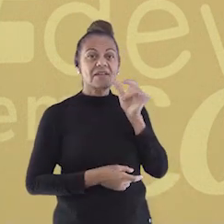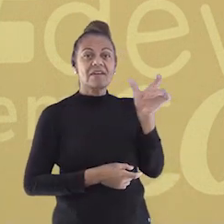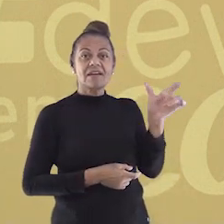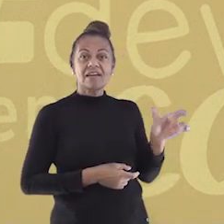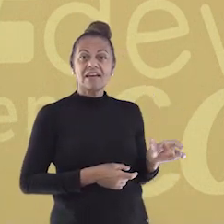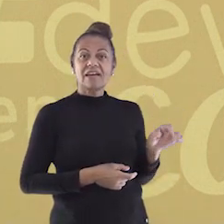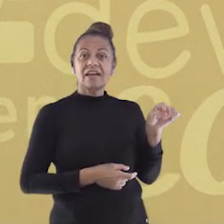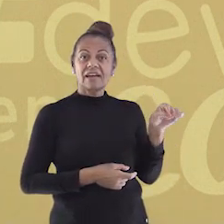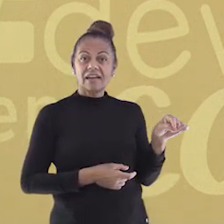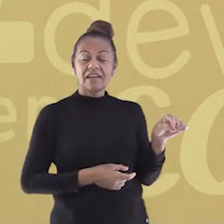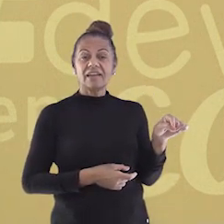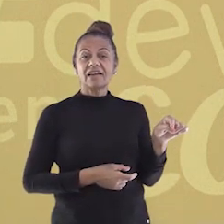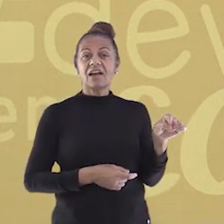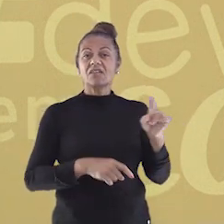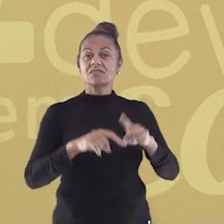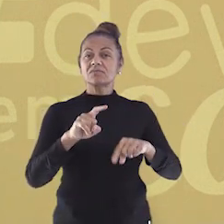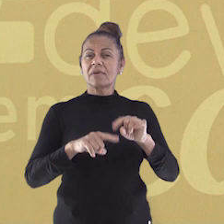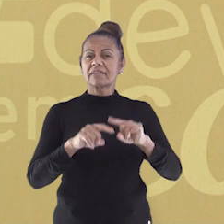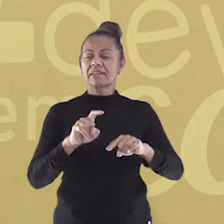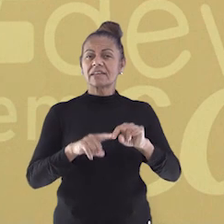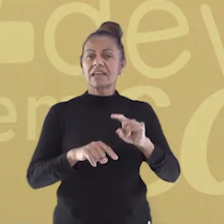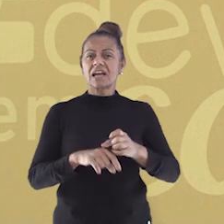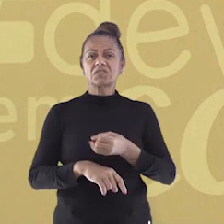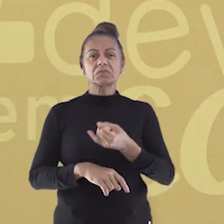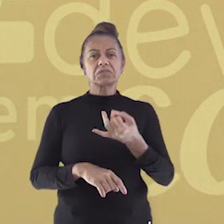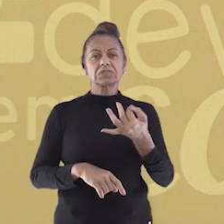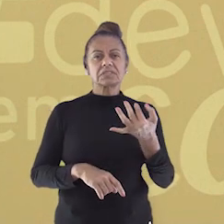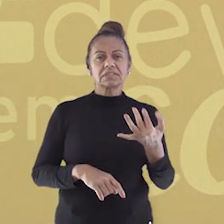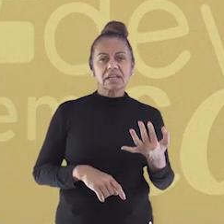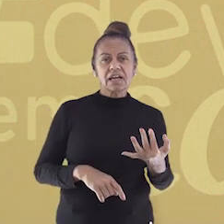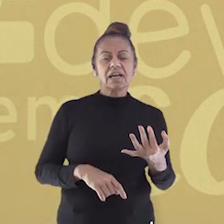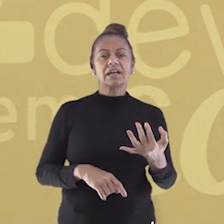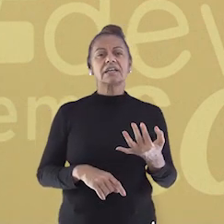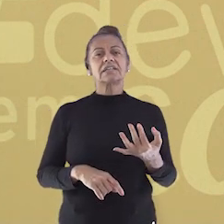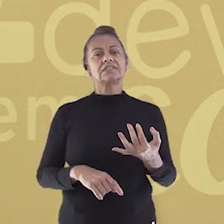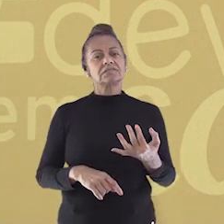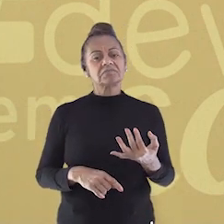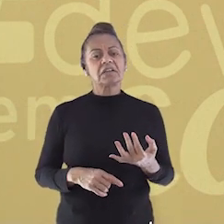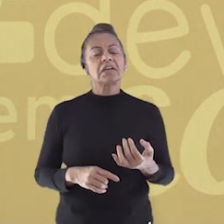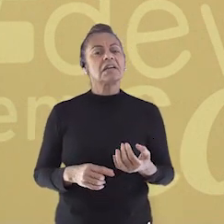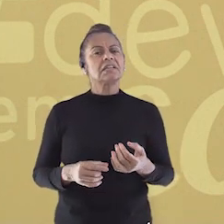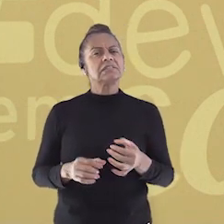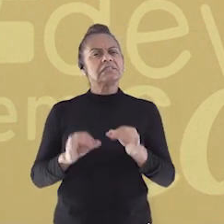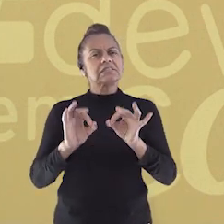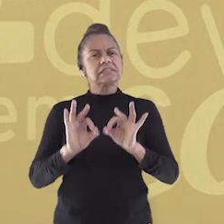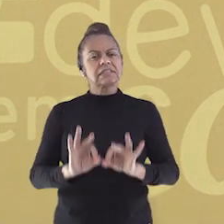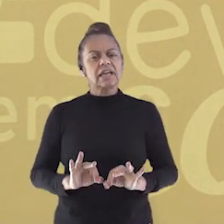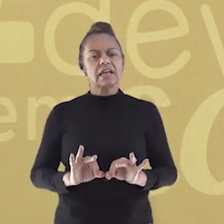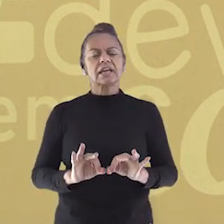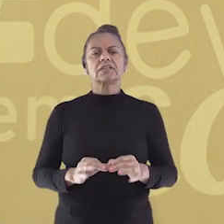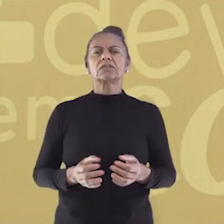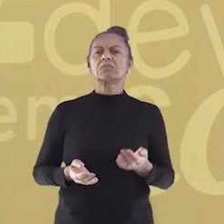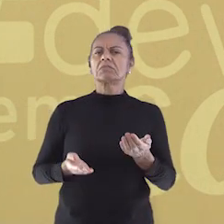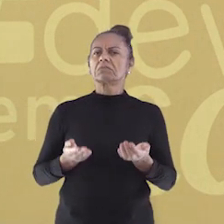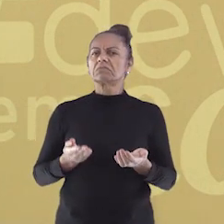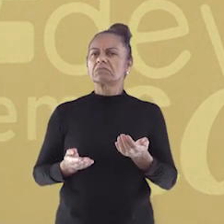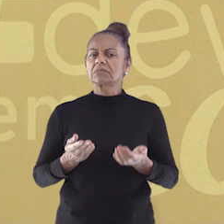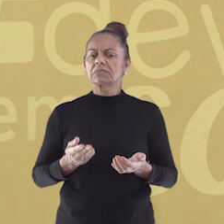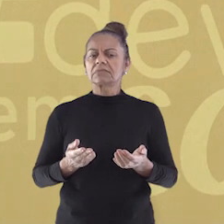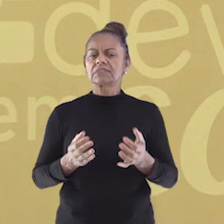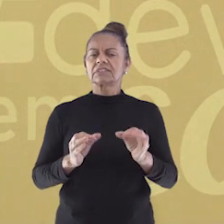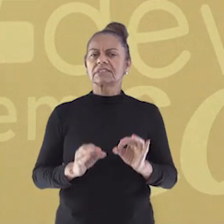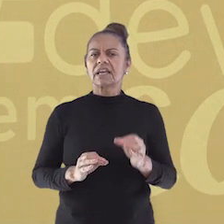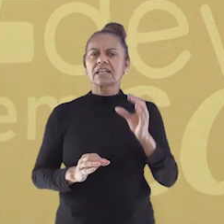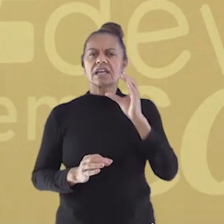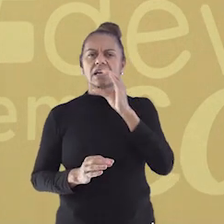ingredientes na quantidade e nas medidas certas. Deixou no forno no tempo e na temperatura correta.